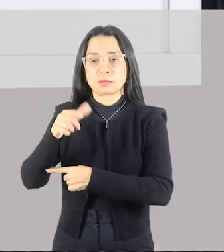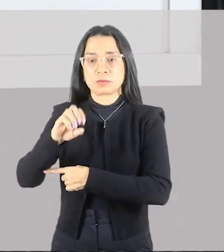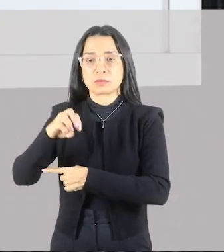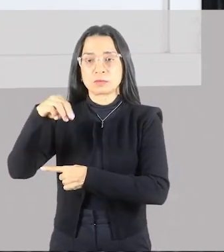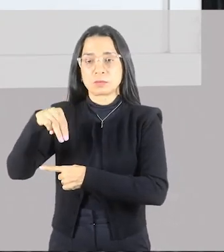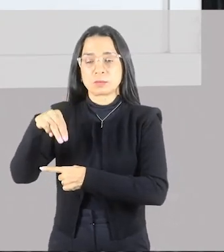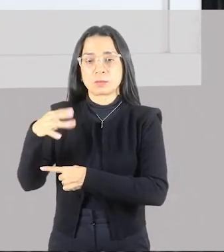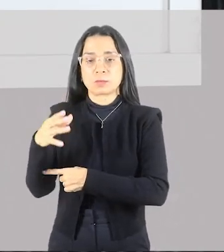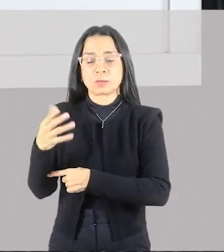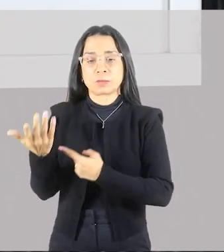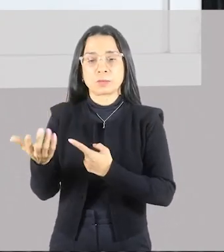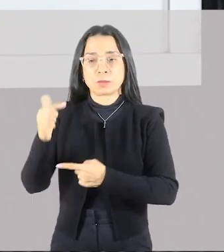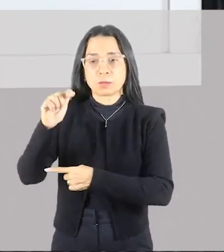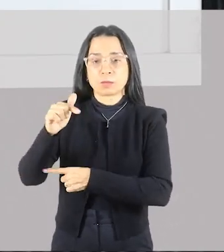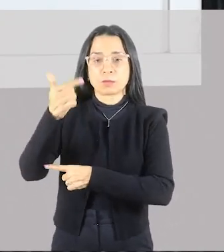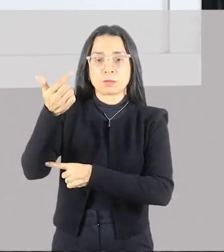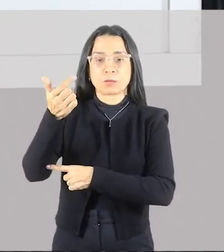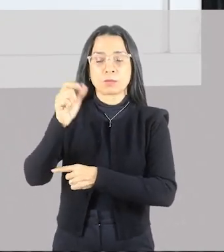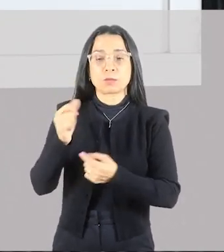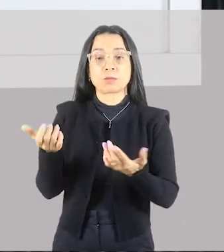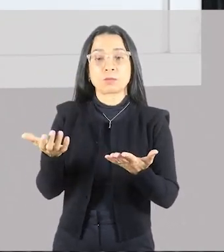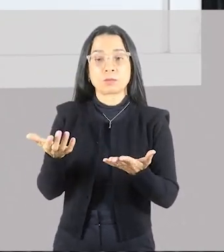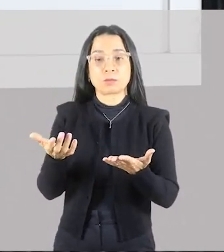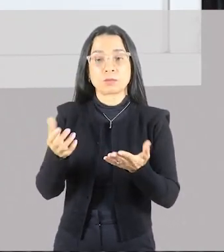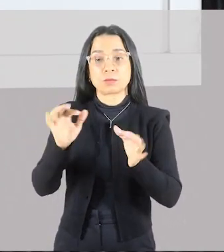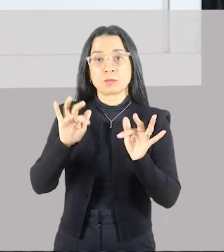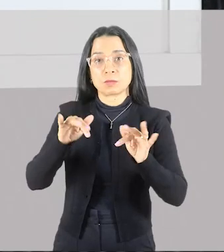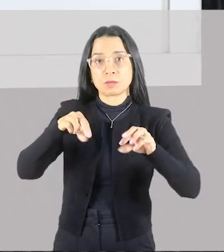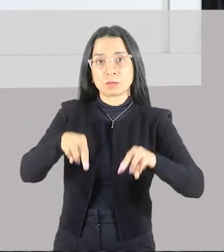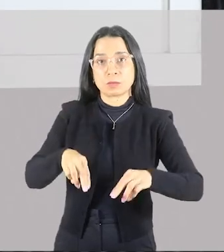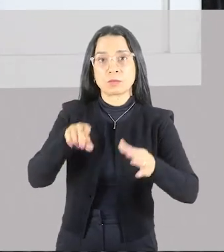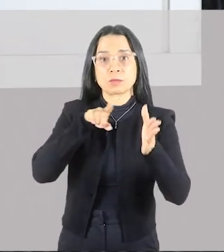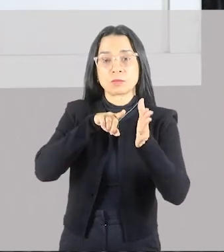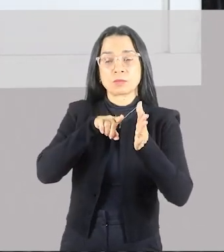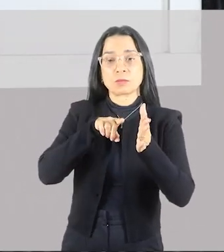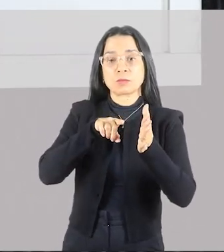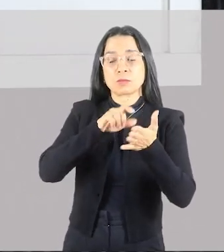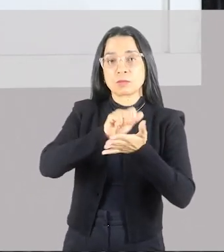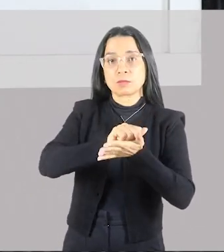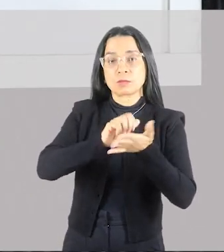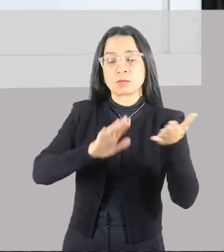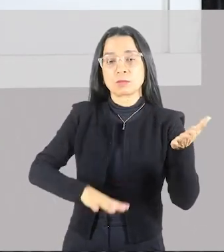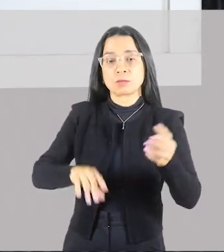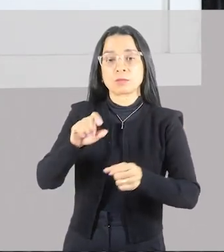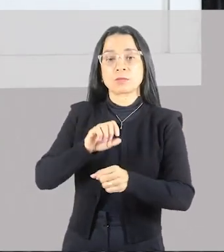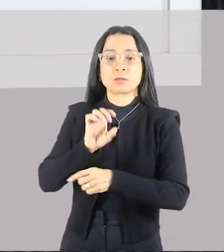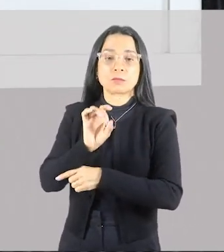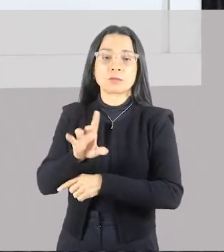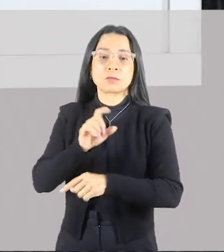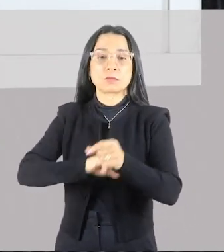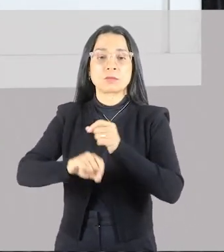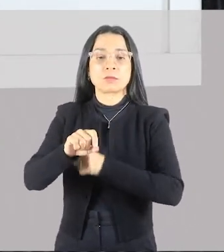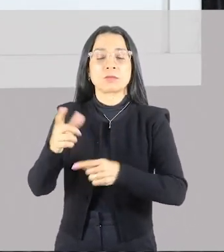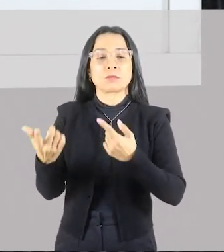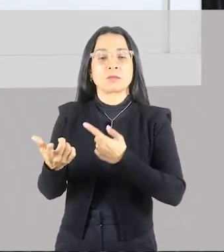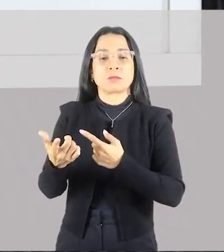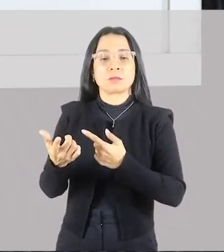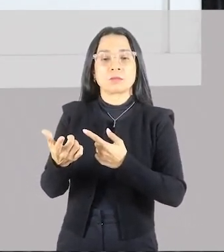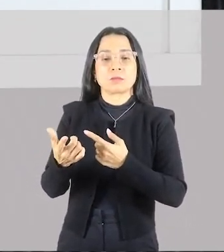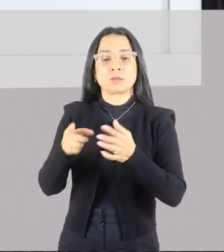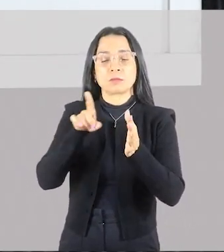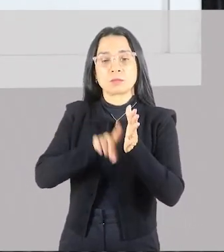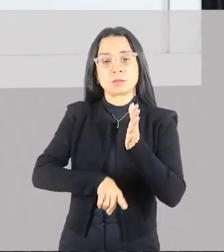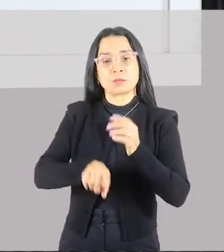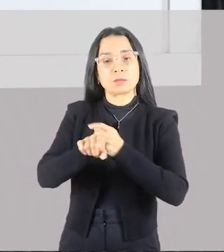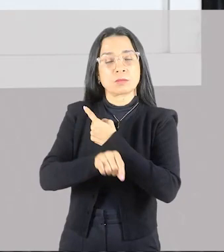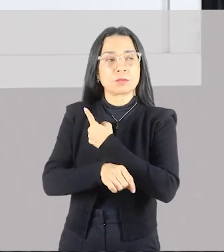metros quadrados. Bom, turma, agora para finalizar o exercício, basta você subtrair uma área da outra, certo?